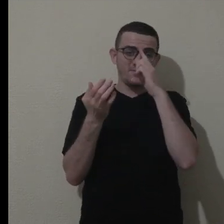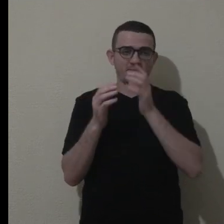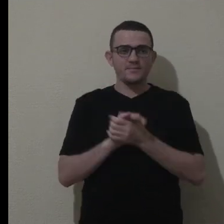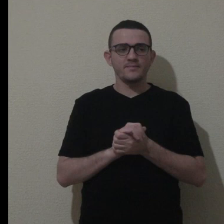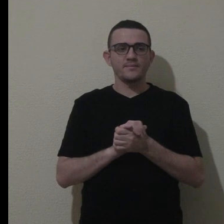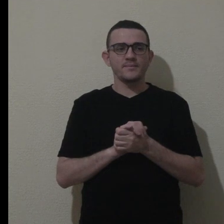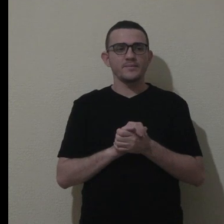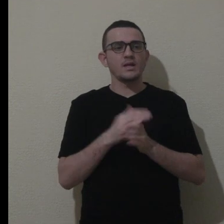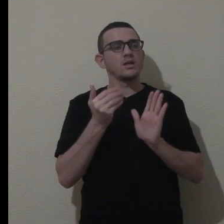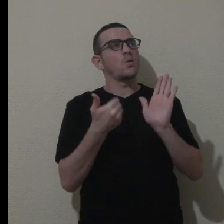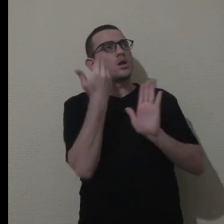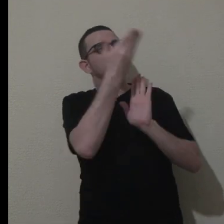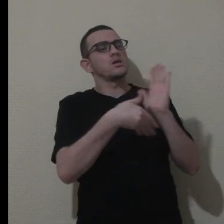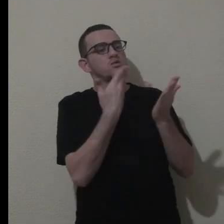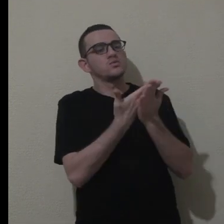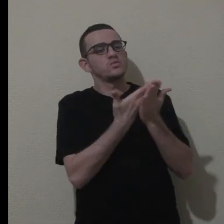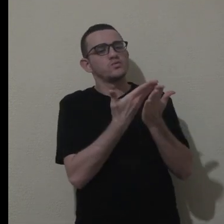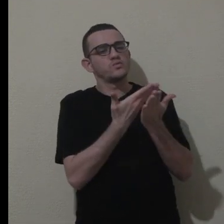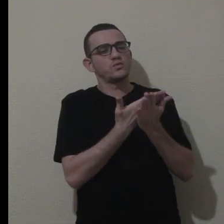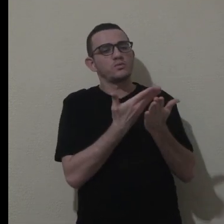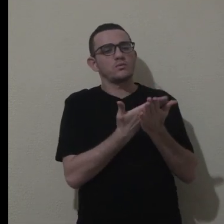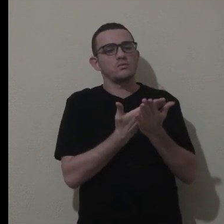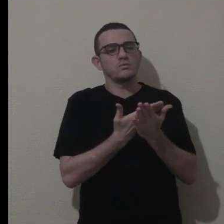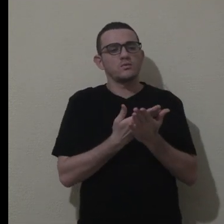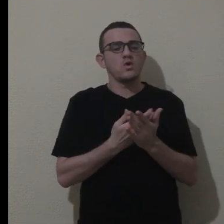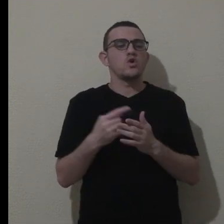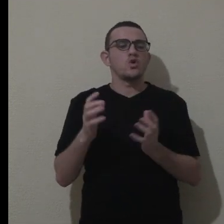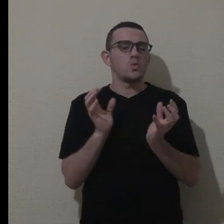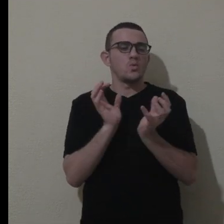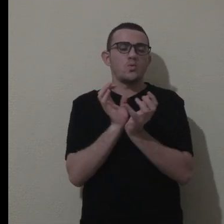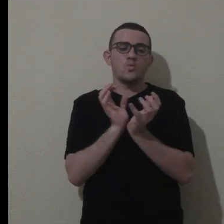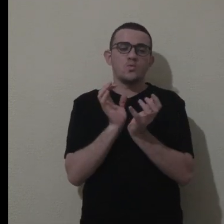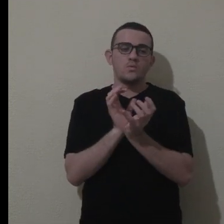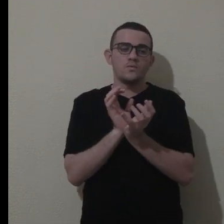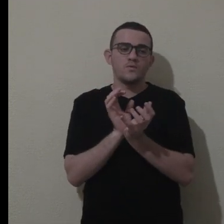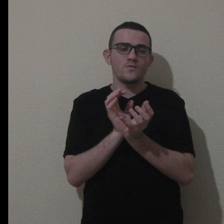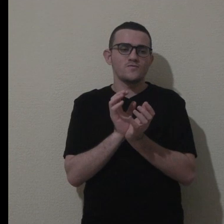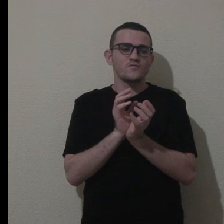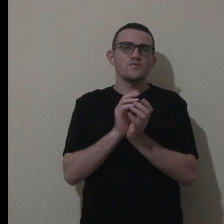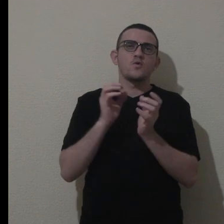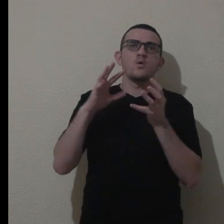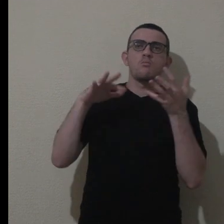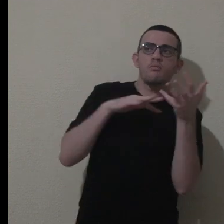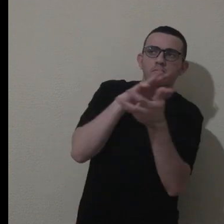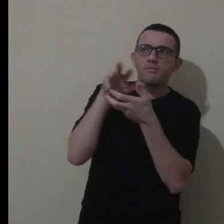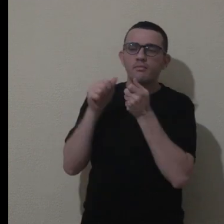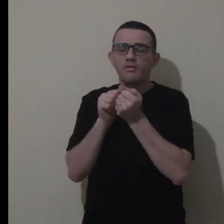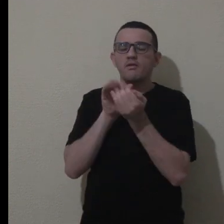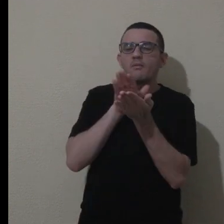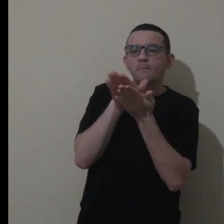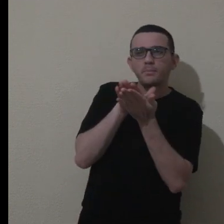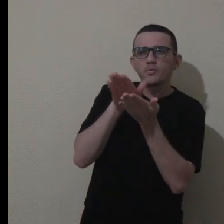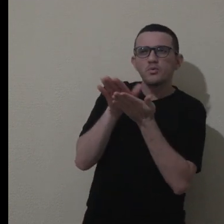possibilidades. Então, esse é um estudo, digamos que o nosso grupo, né, com um grupo internacional, a gente